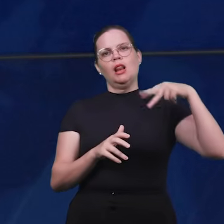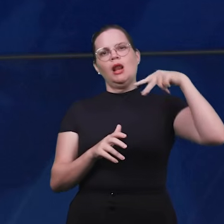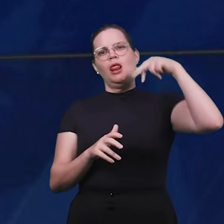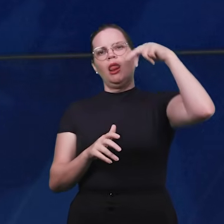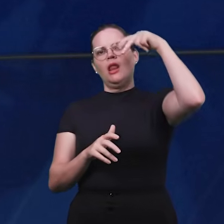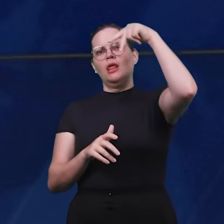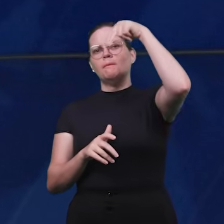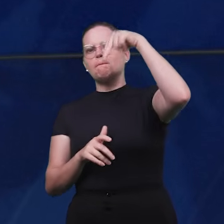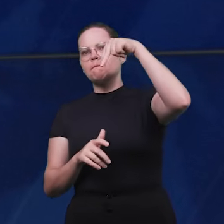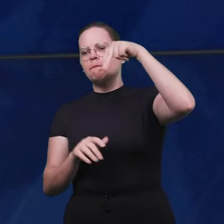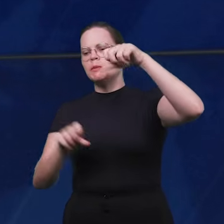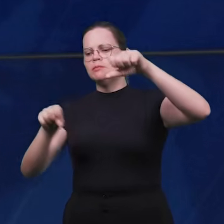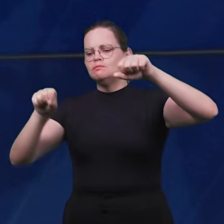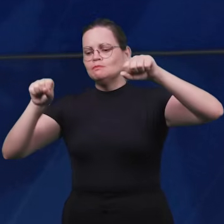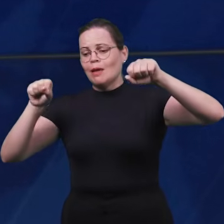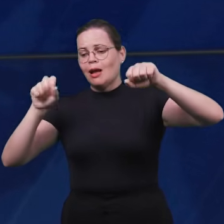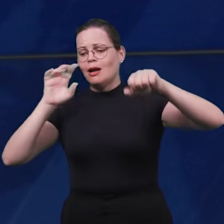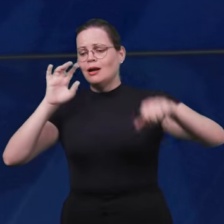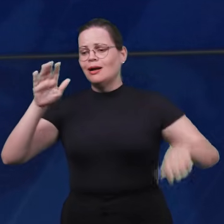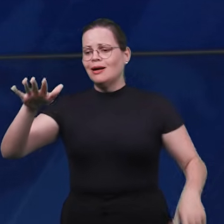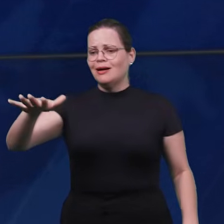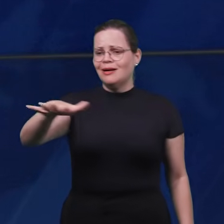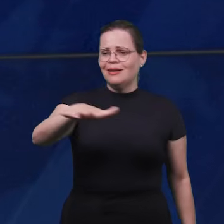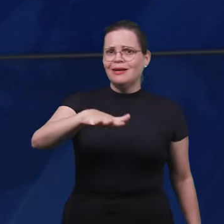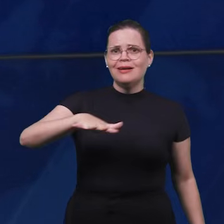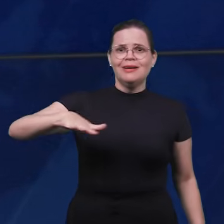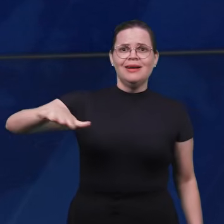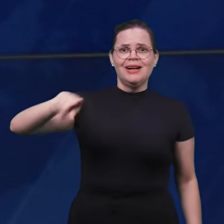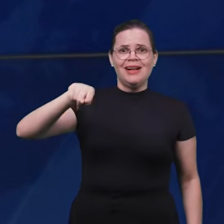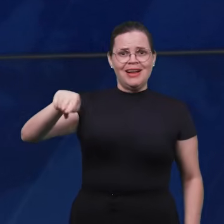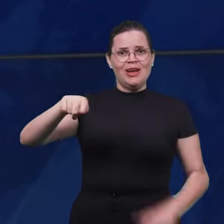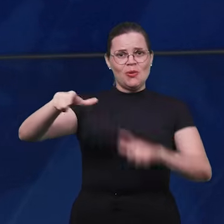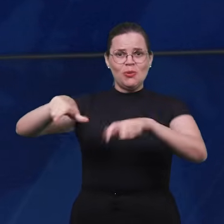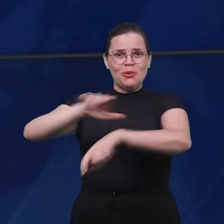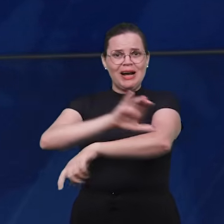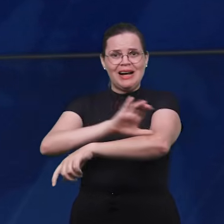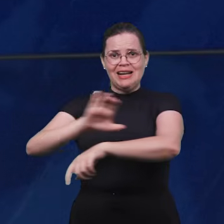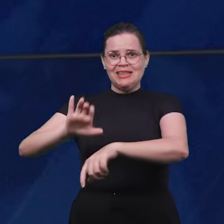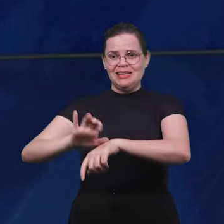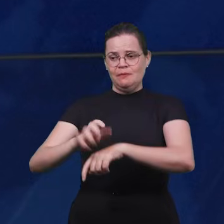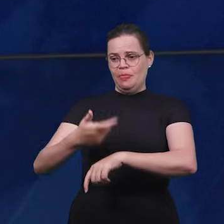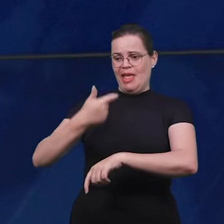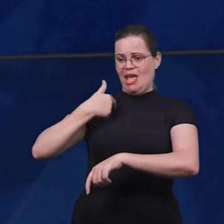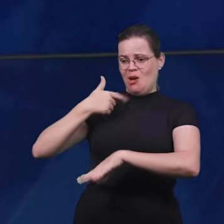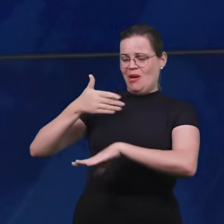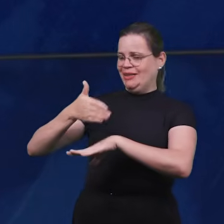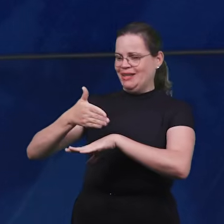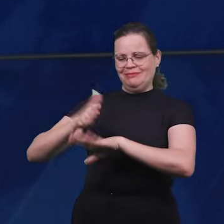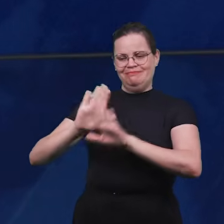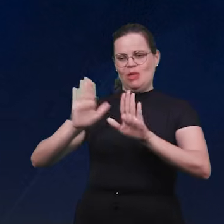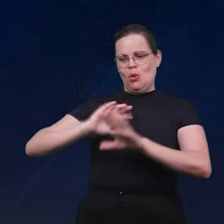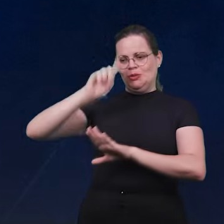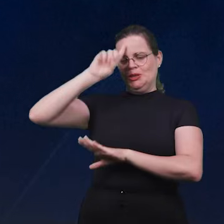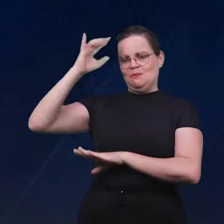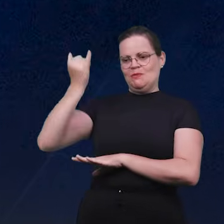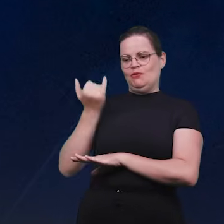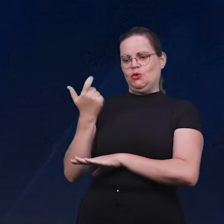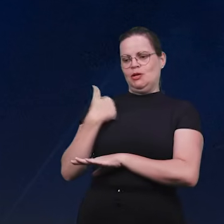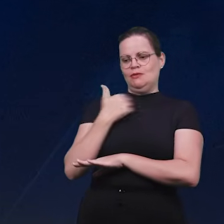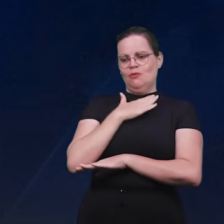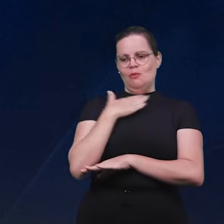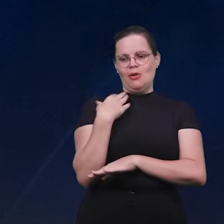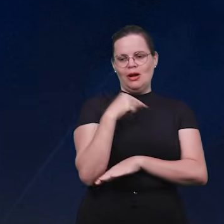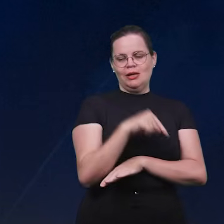a terra prometida, mesmo sabendo que não entraria nela por ordem de Deus. Esses foram